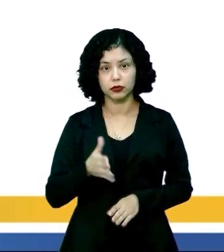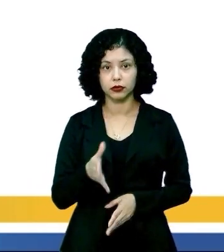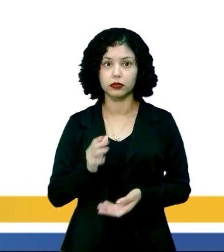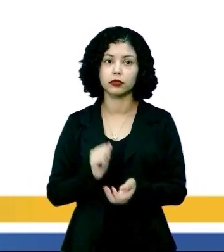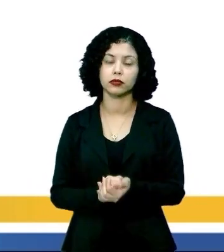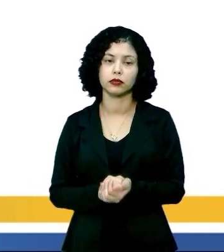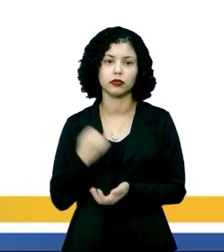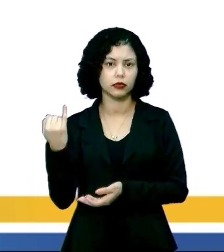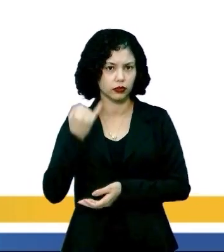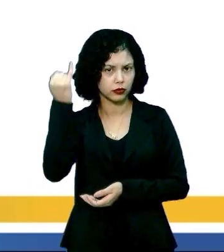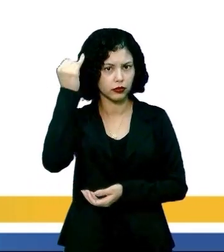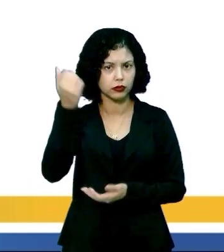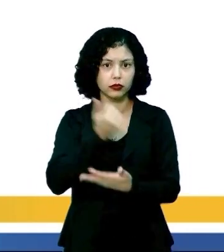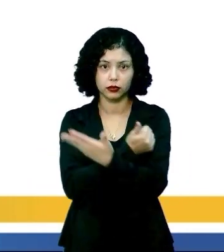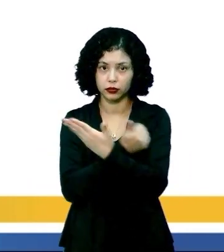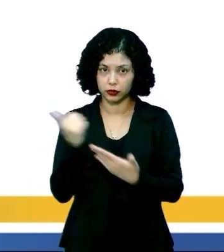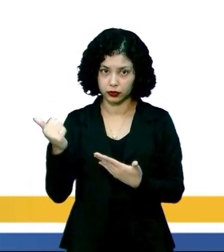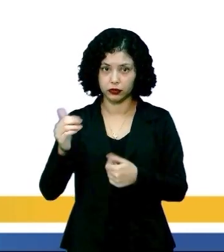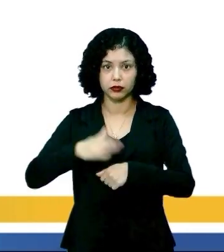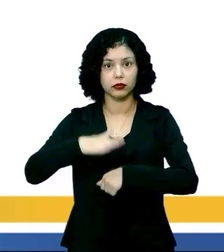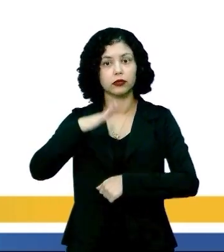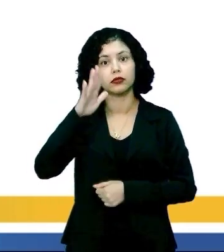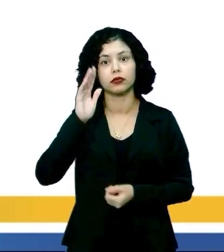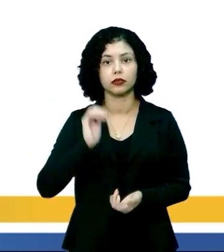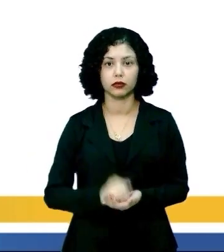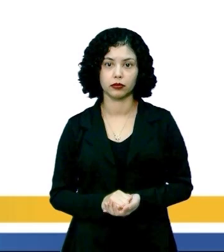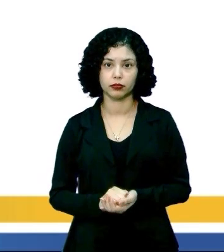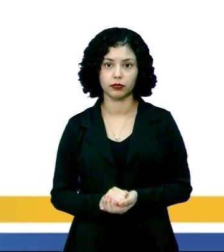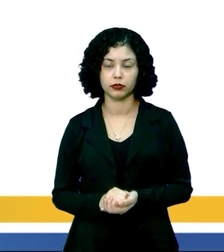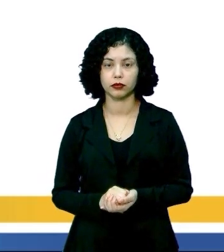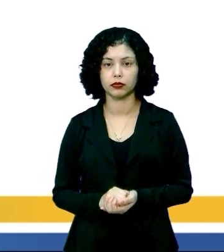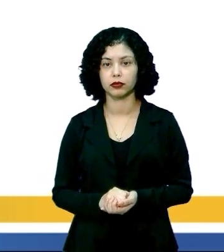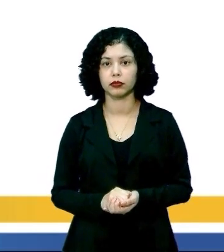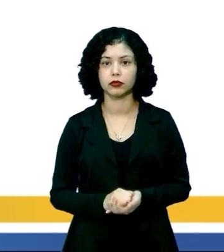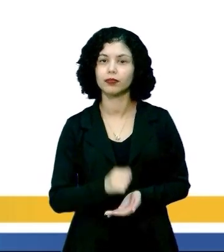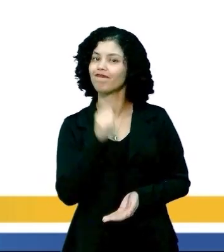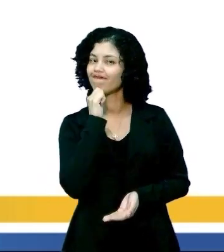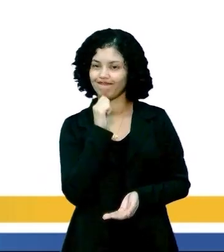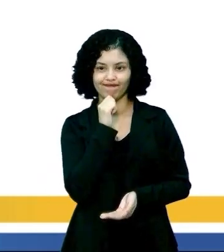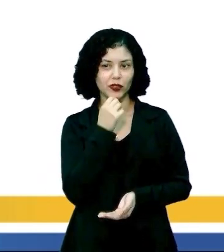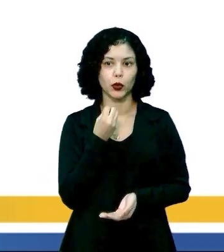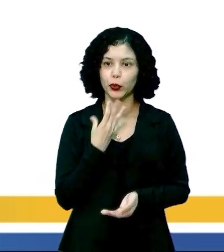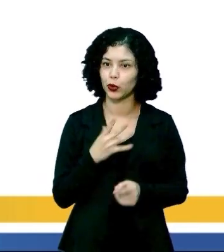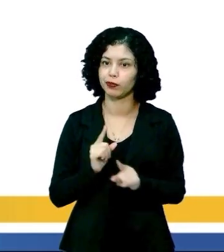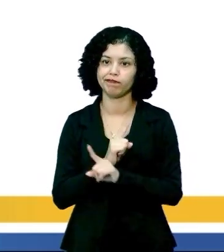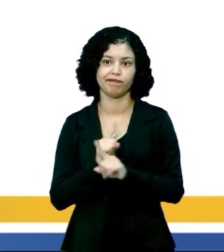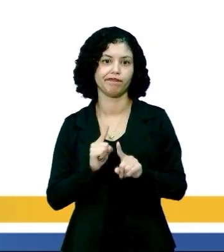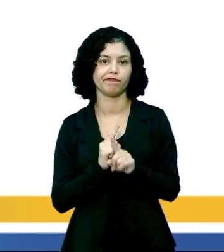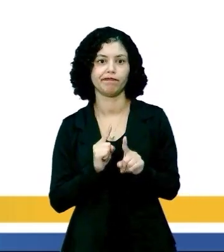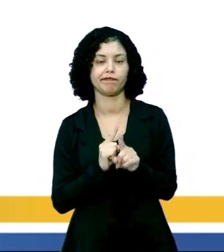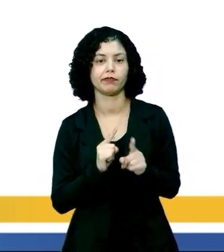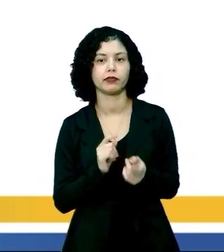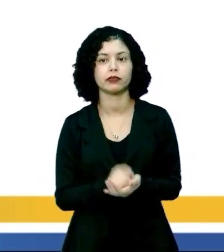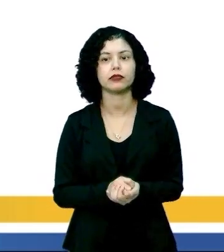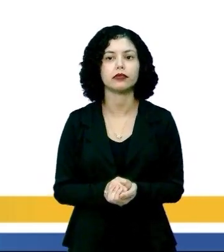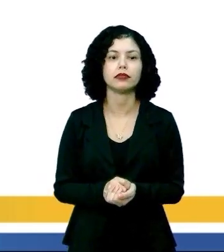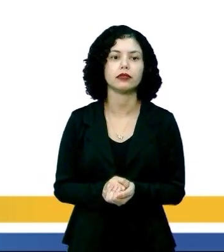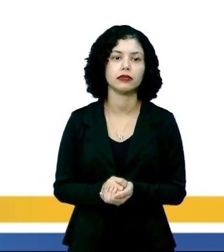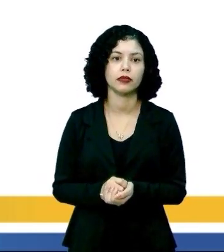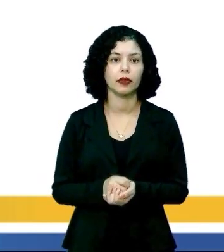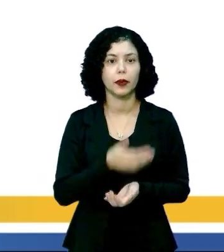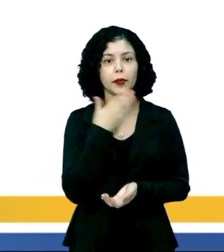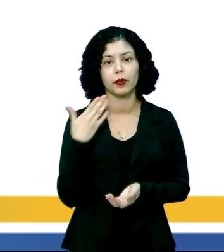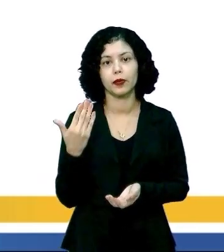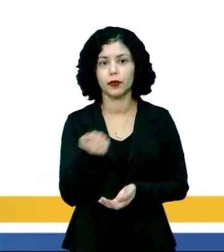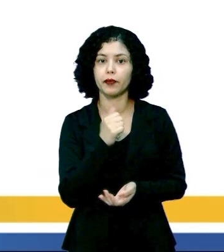desses mecanismos é de suma importância, mas suas ações não estão sendo